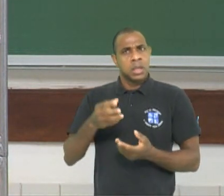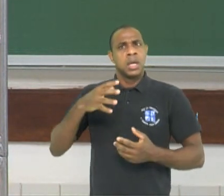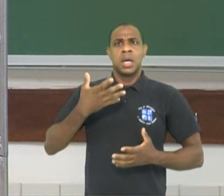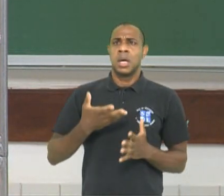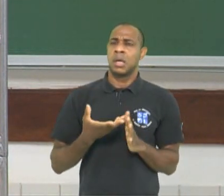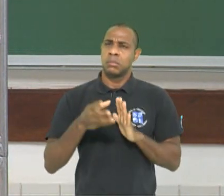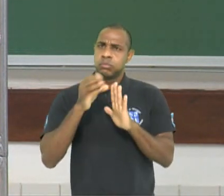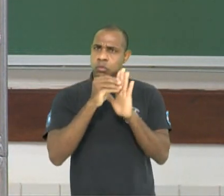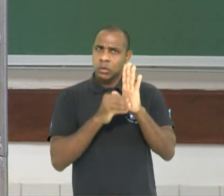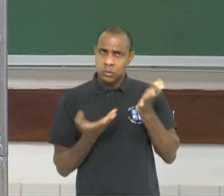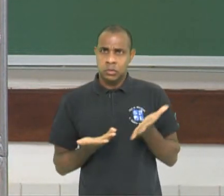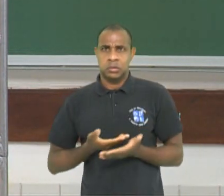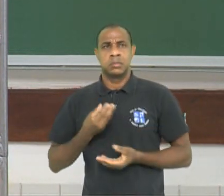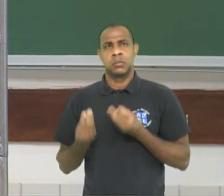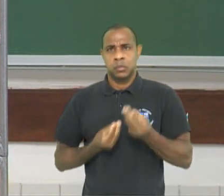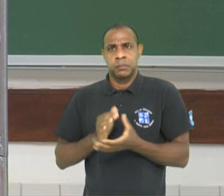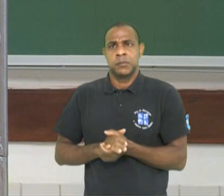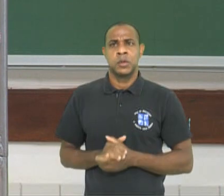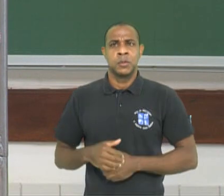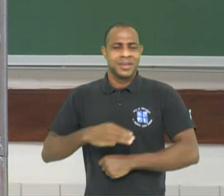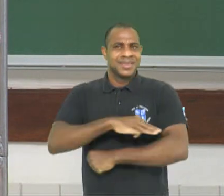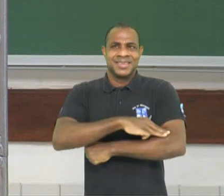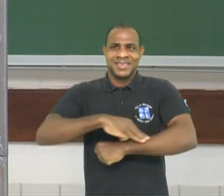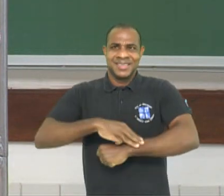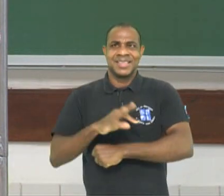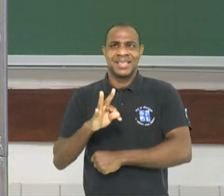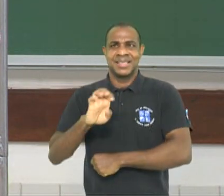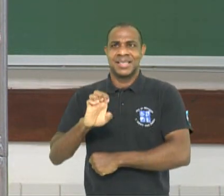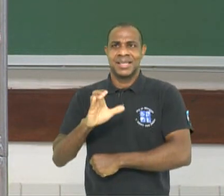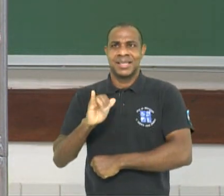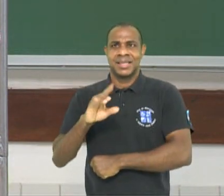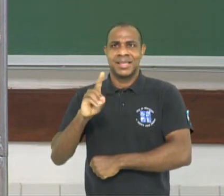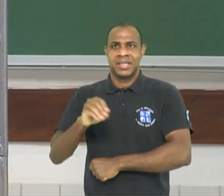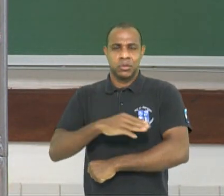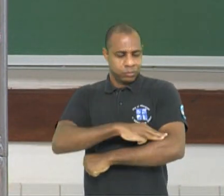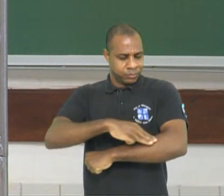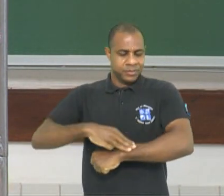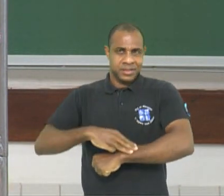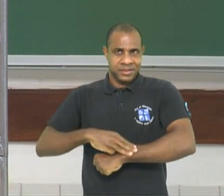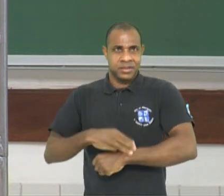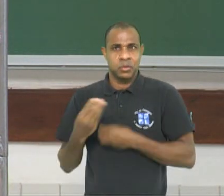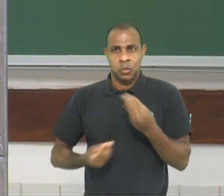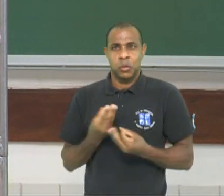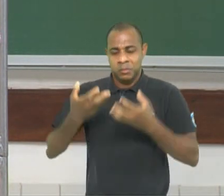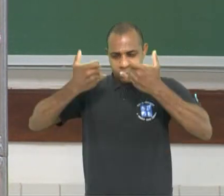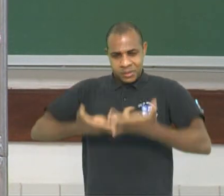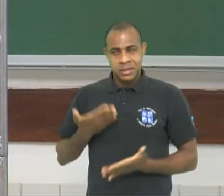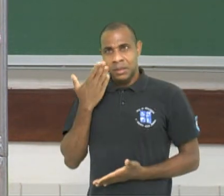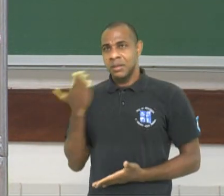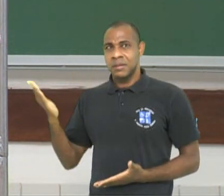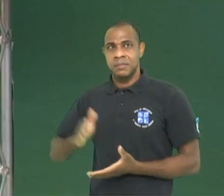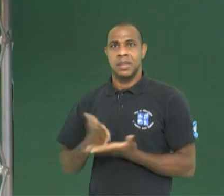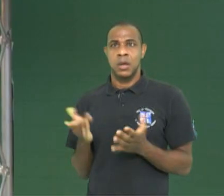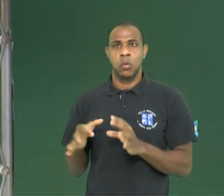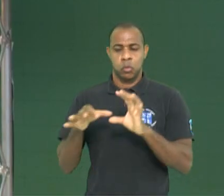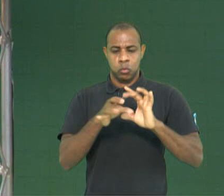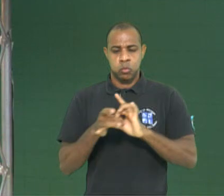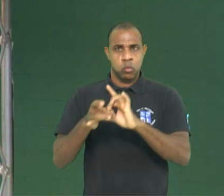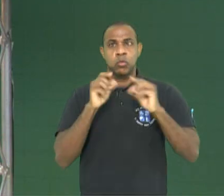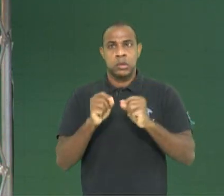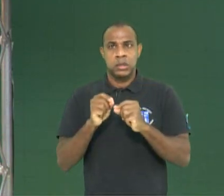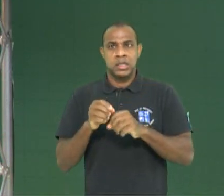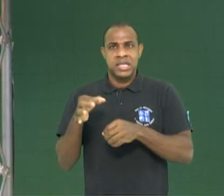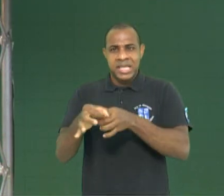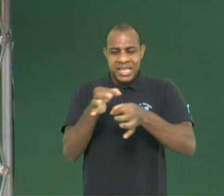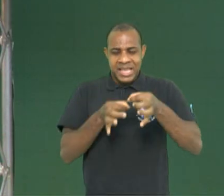sobre tecidos biológicos. Beleza, esses tecidos, como a gente viu, eles são conjuntos de células, semelhantes entre